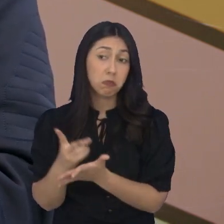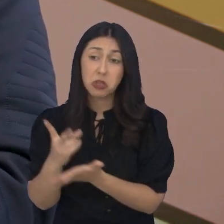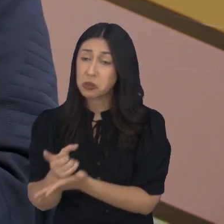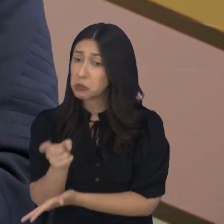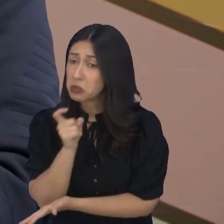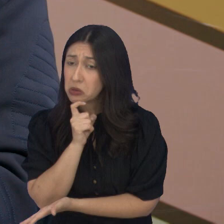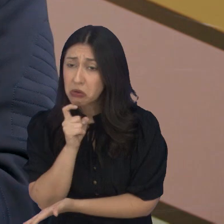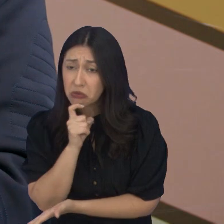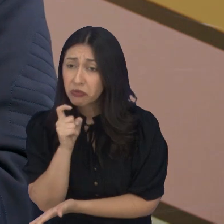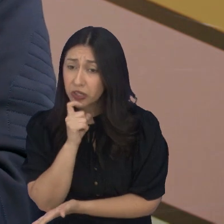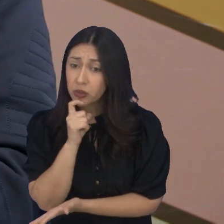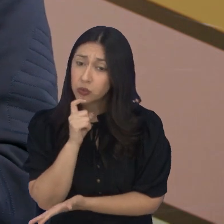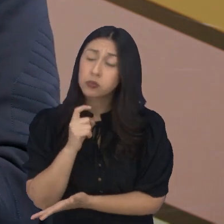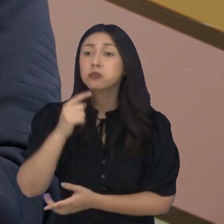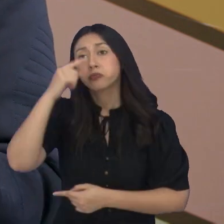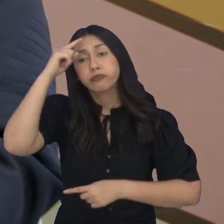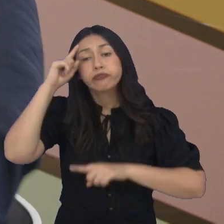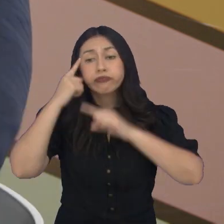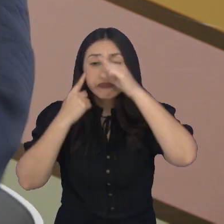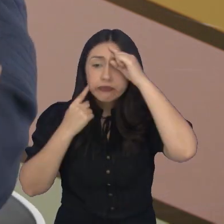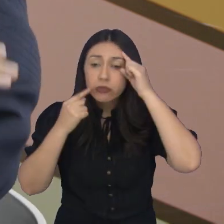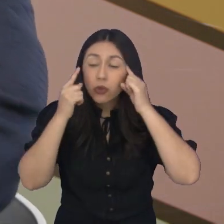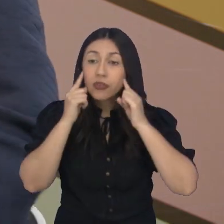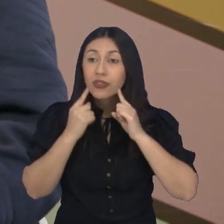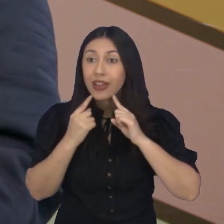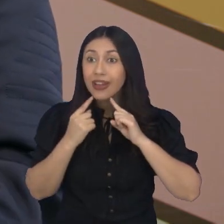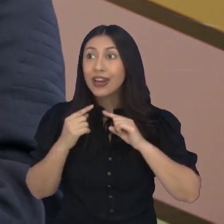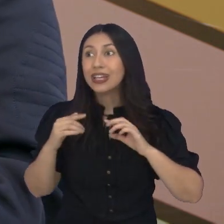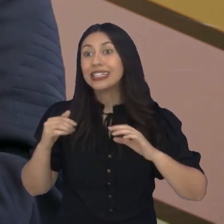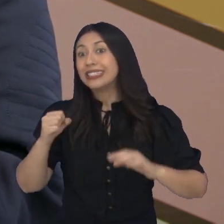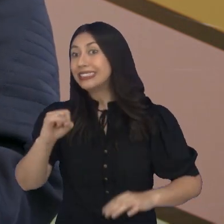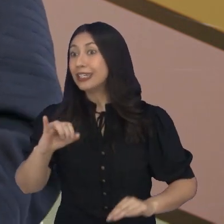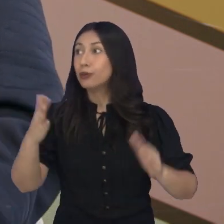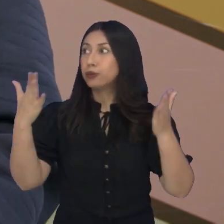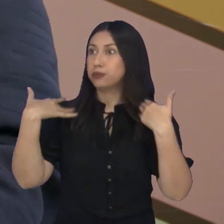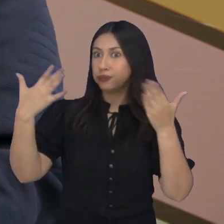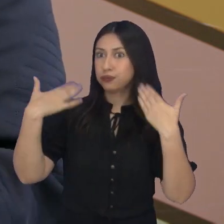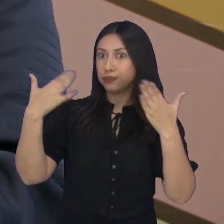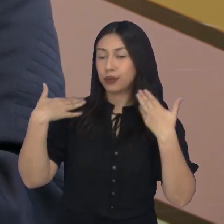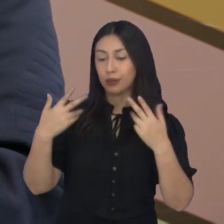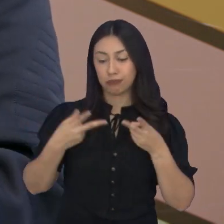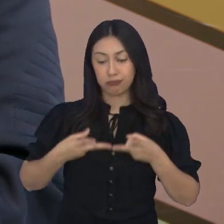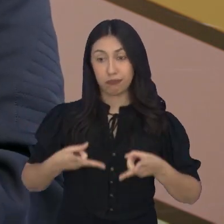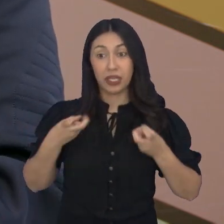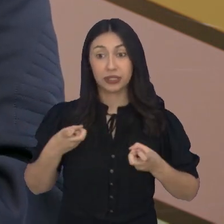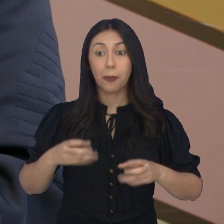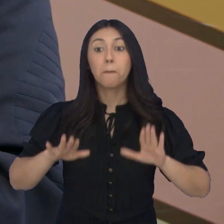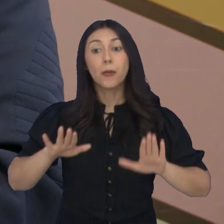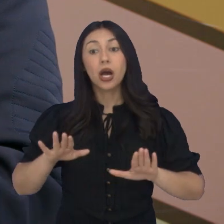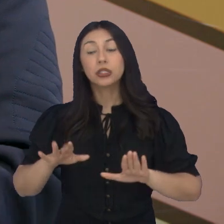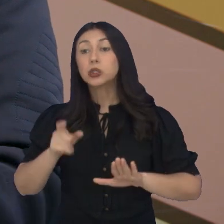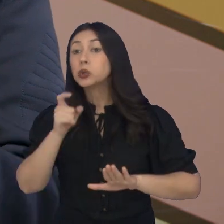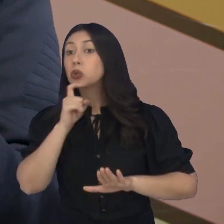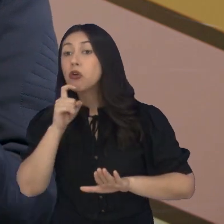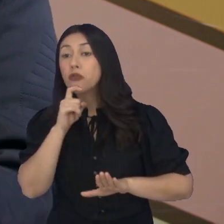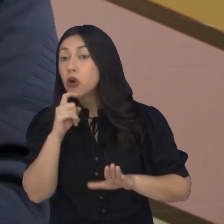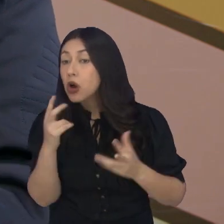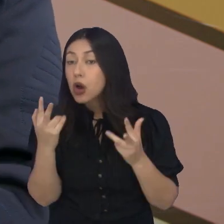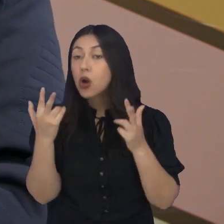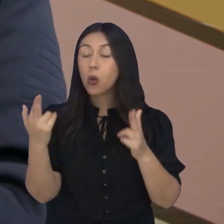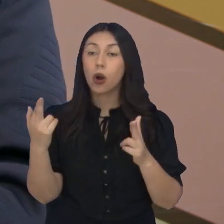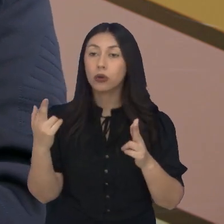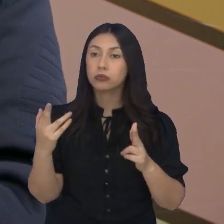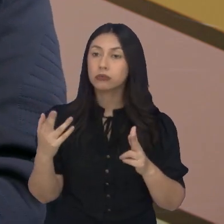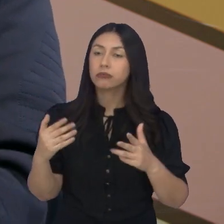calor, ela vai perder. Aqui no calor a gente nota por ver, né, bastante o suor. mas no frio também, né? Então, se você começou a